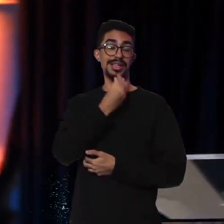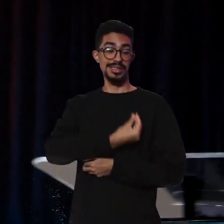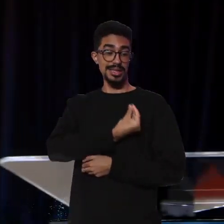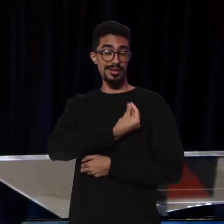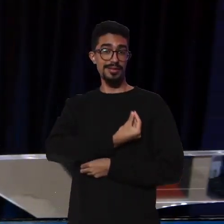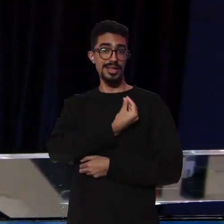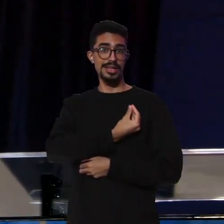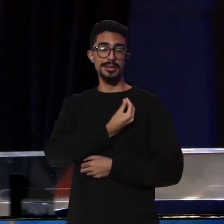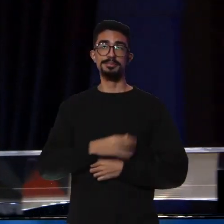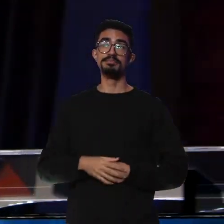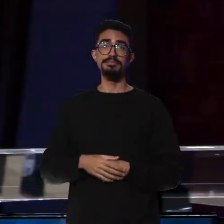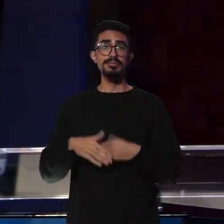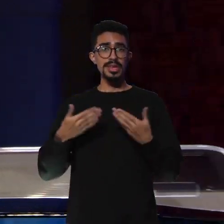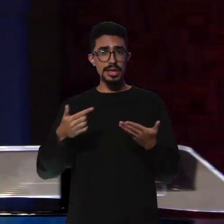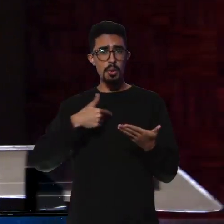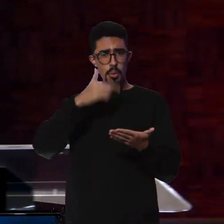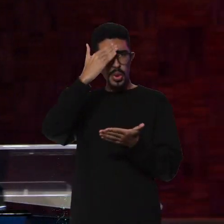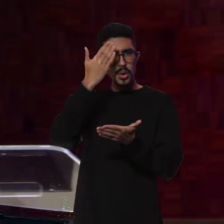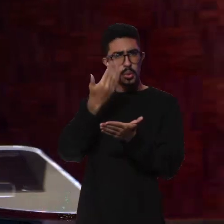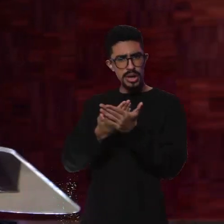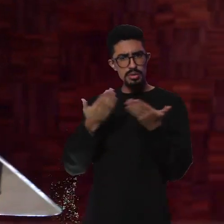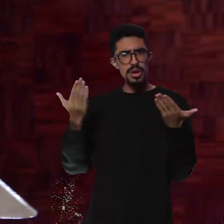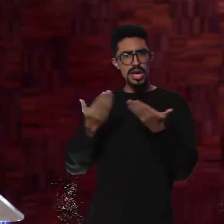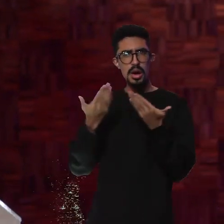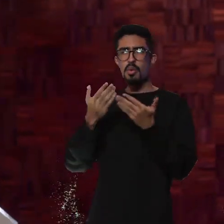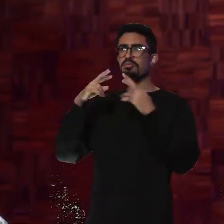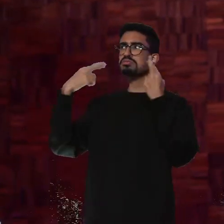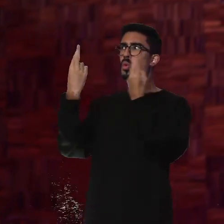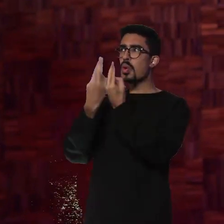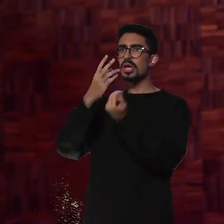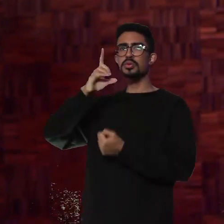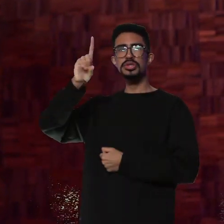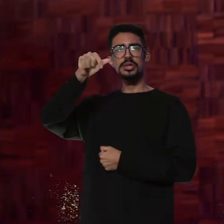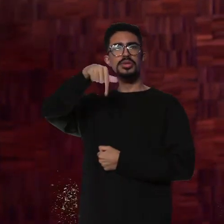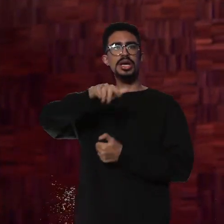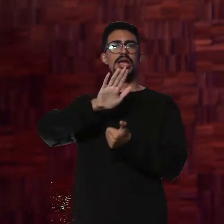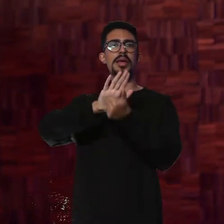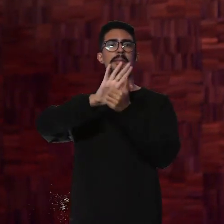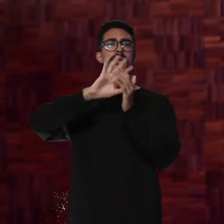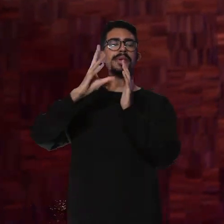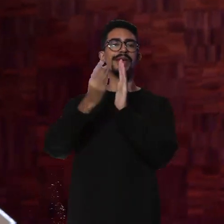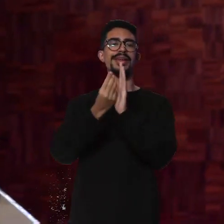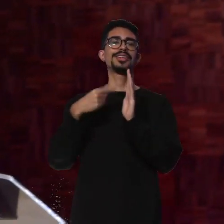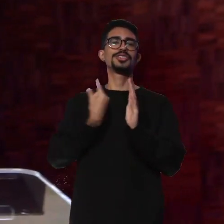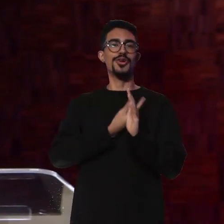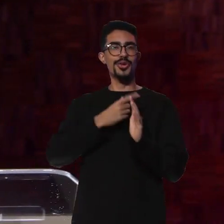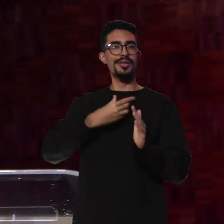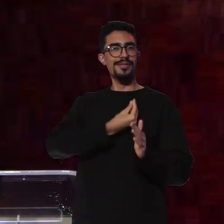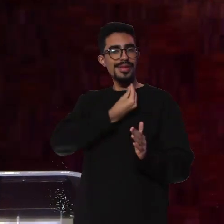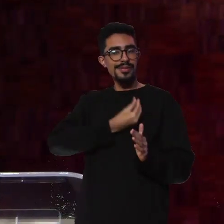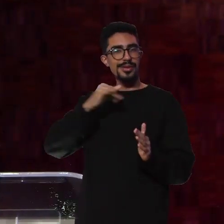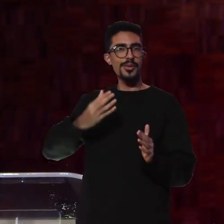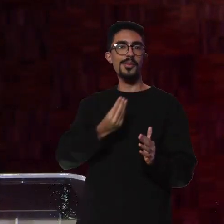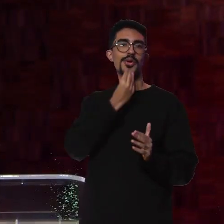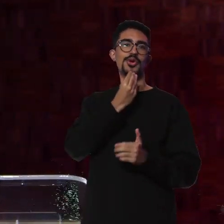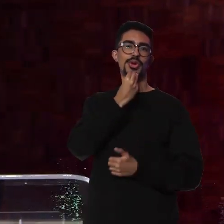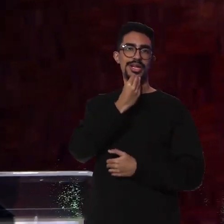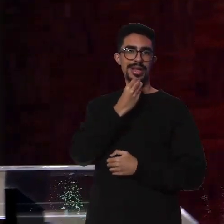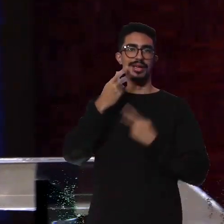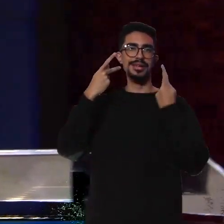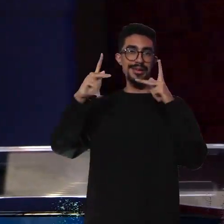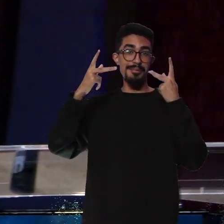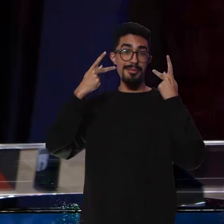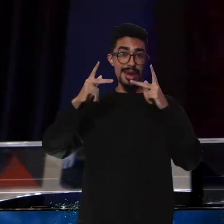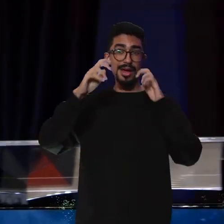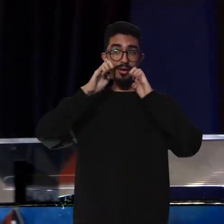nesse tempo, nessa nossa igreja, nós temos vivido uma grande janela de oportunidade da pregação do Evangelho. Mas